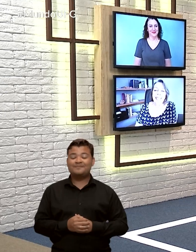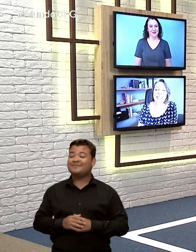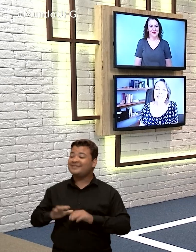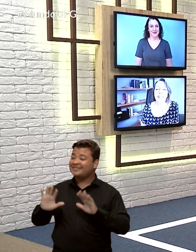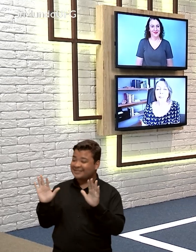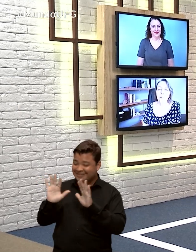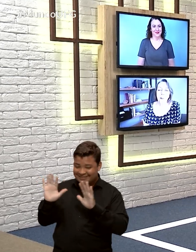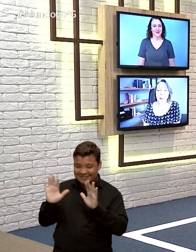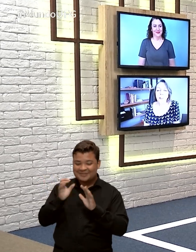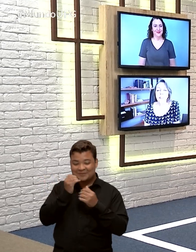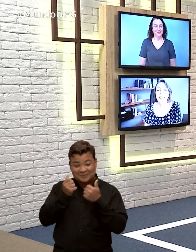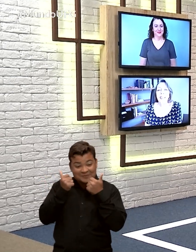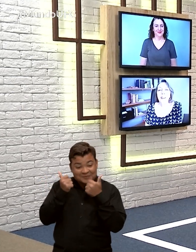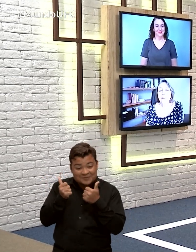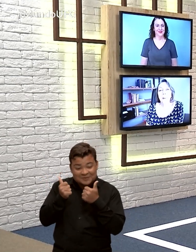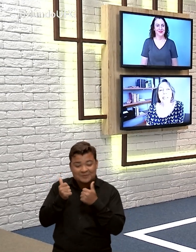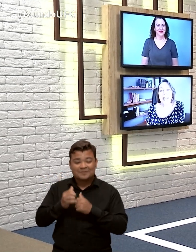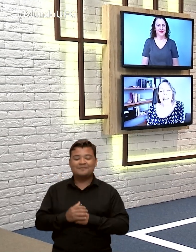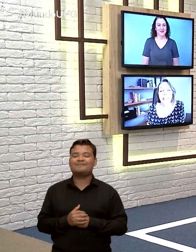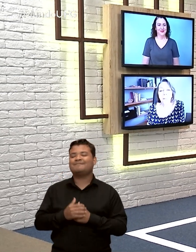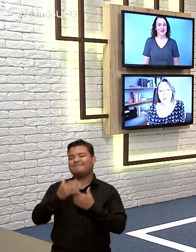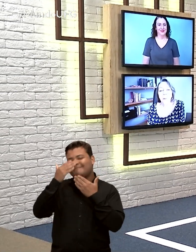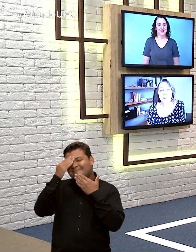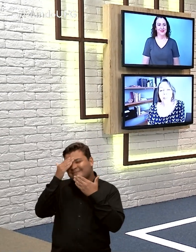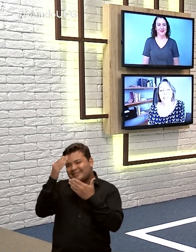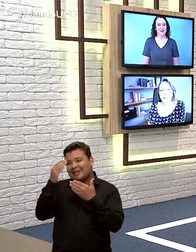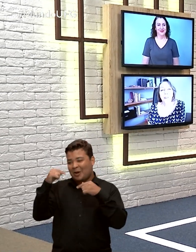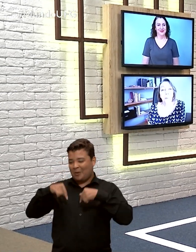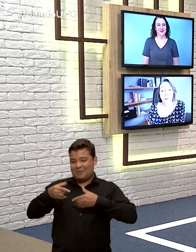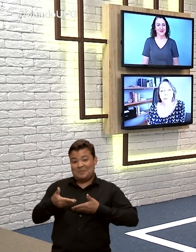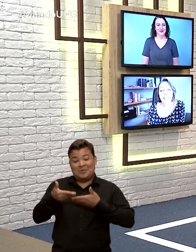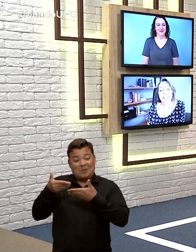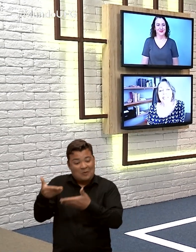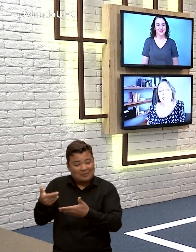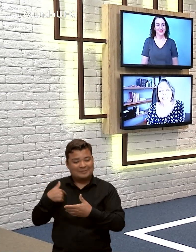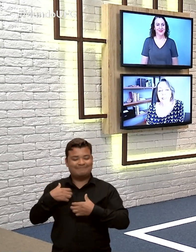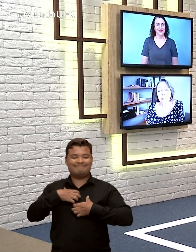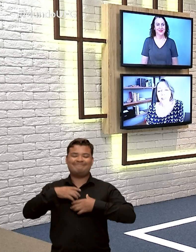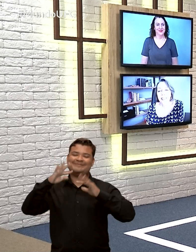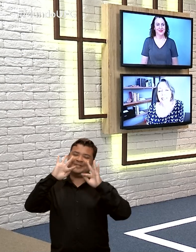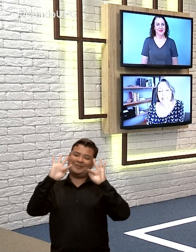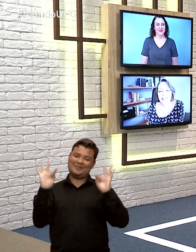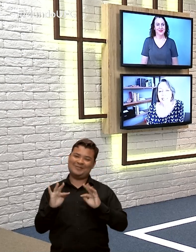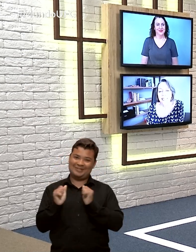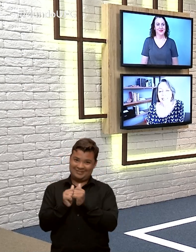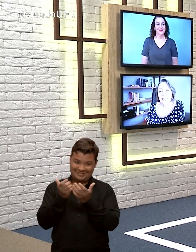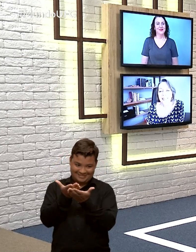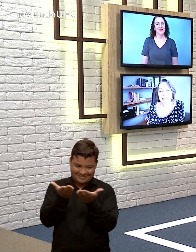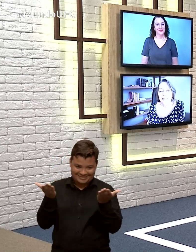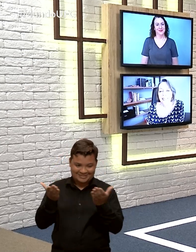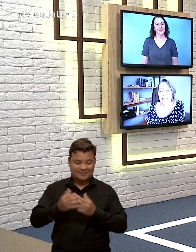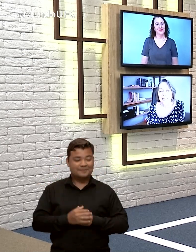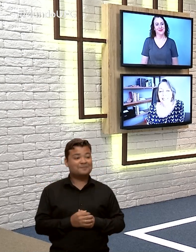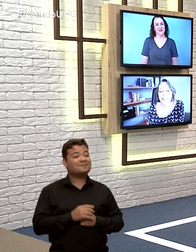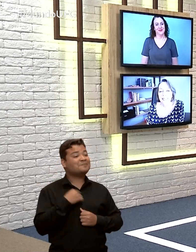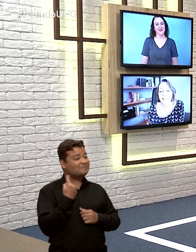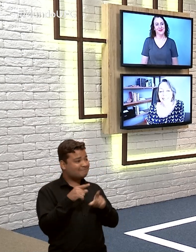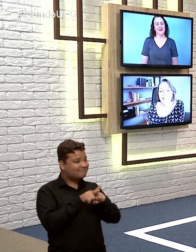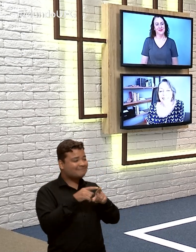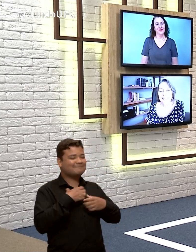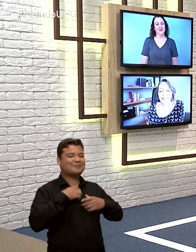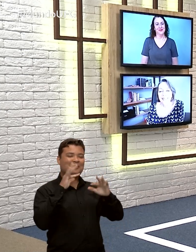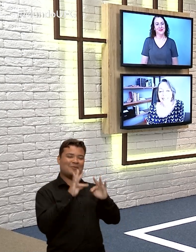Olá, tudo bom? Muito obrigada pelo convite, estou muito feliz de estar aqui com vocês. Nós estamos felizes